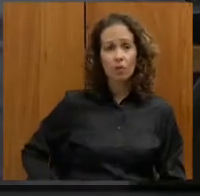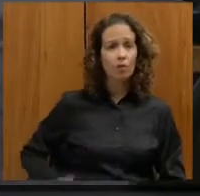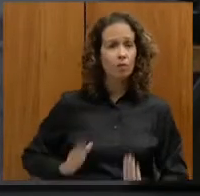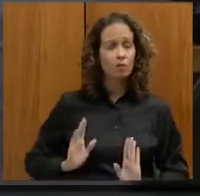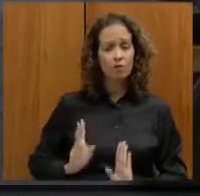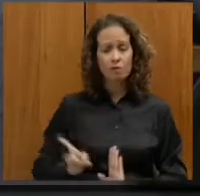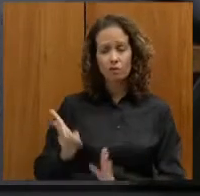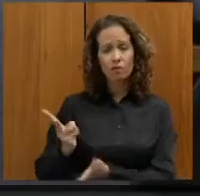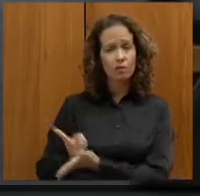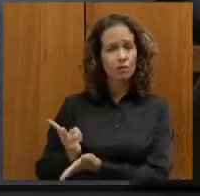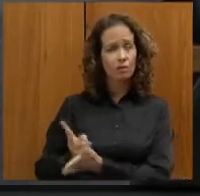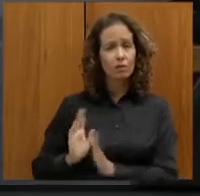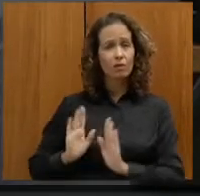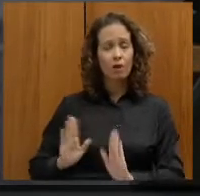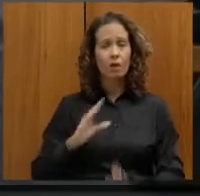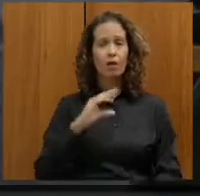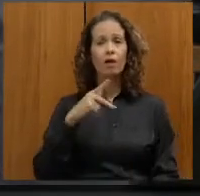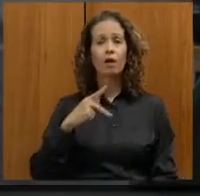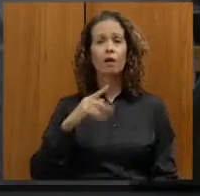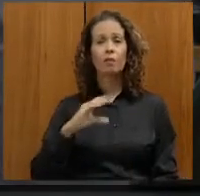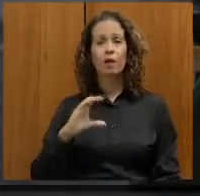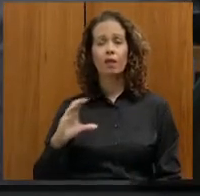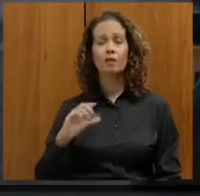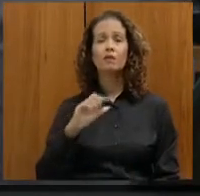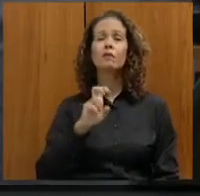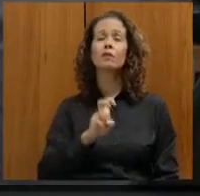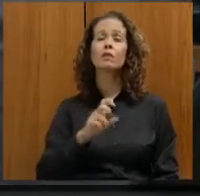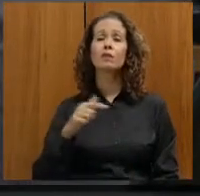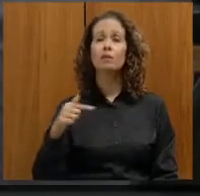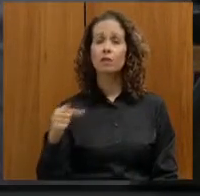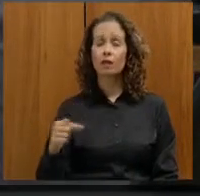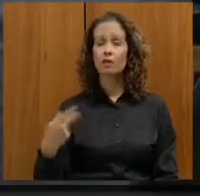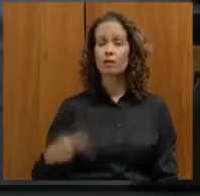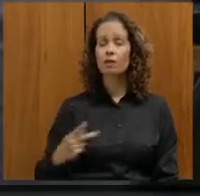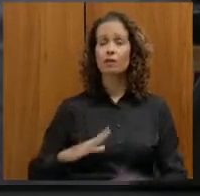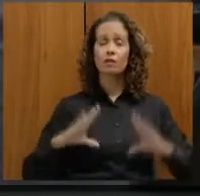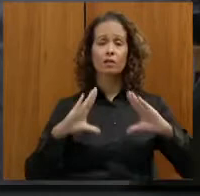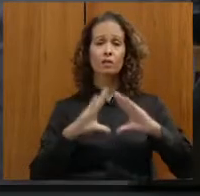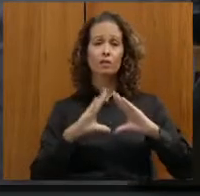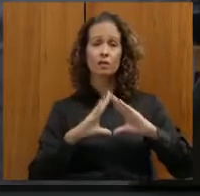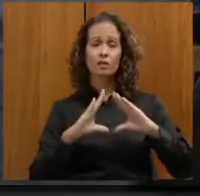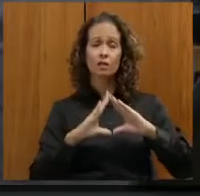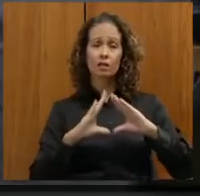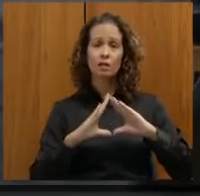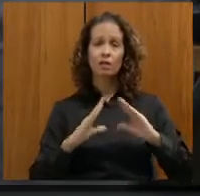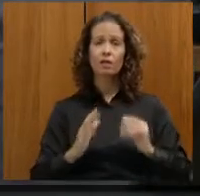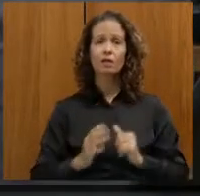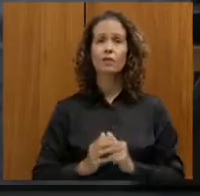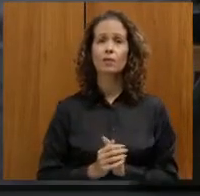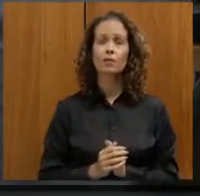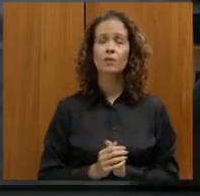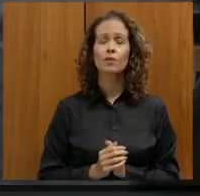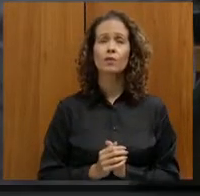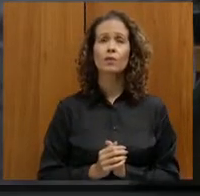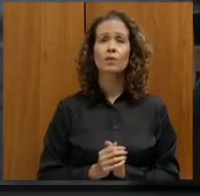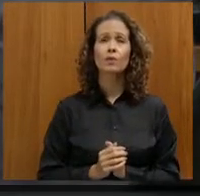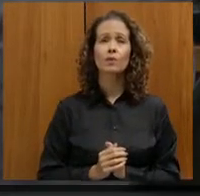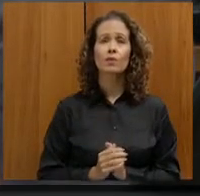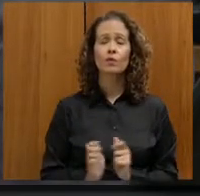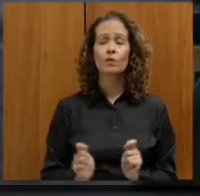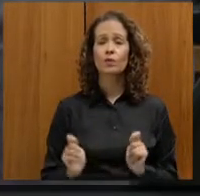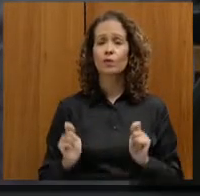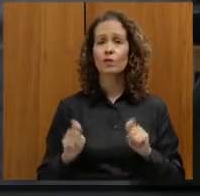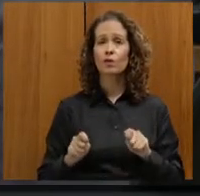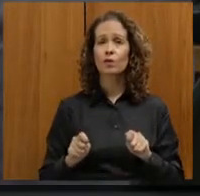PEC 57 que tramita nesta casa estabelece a retirada do advérbio e do a ti